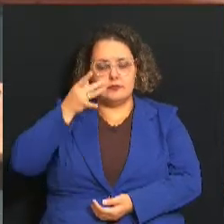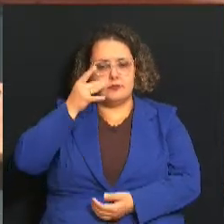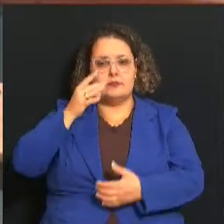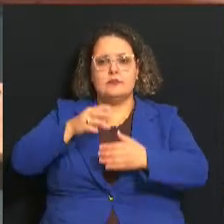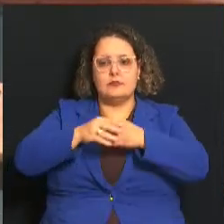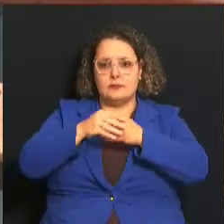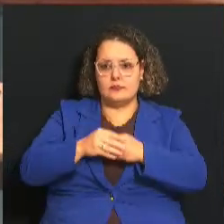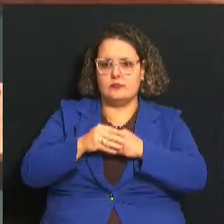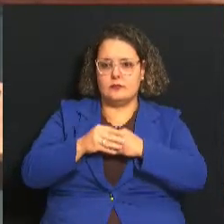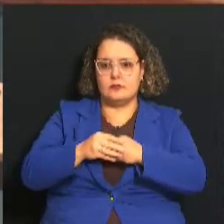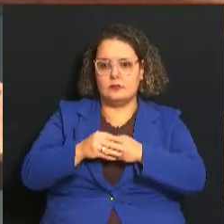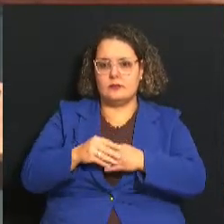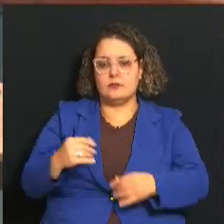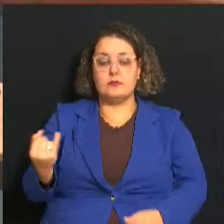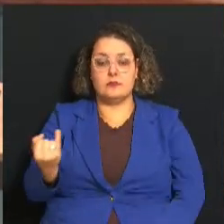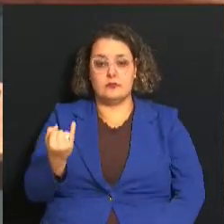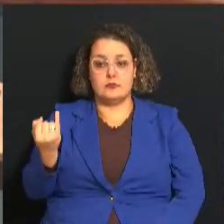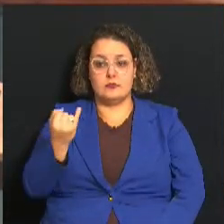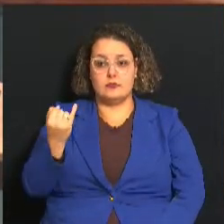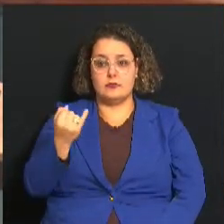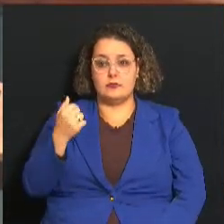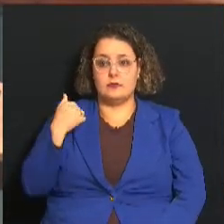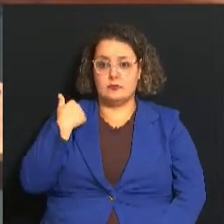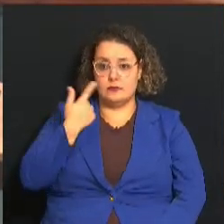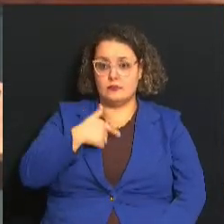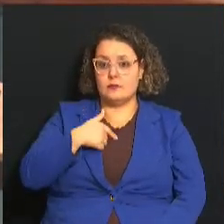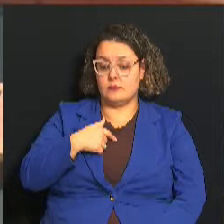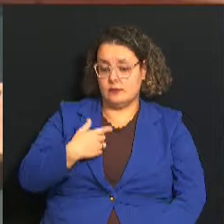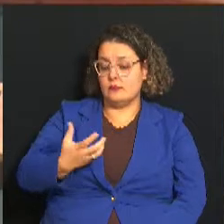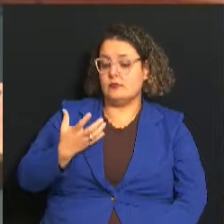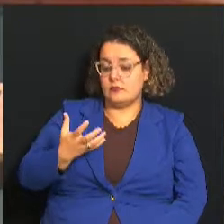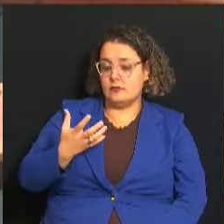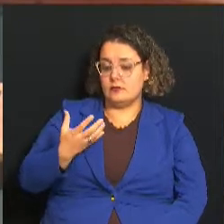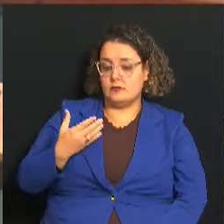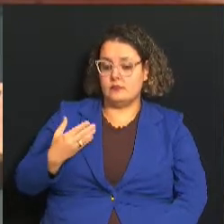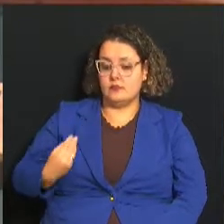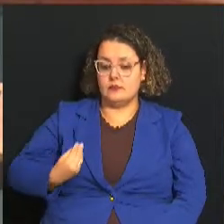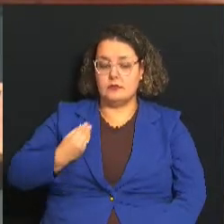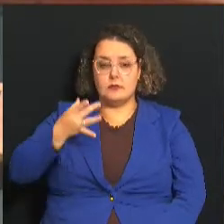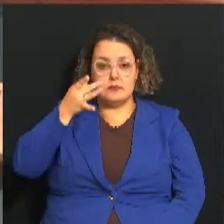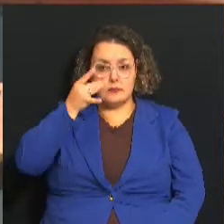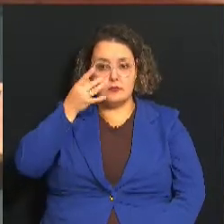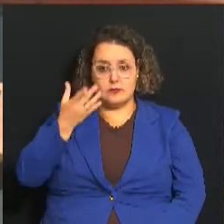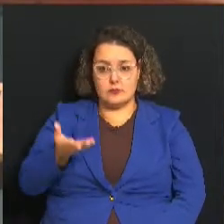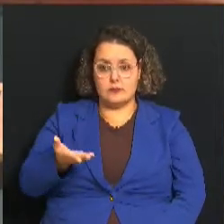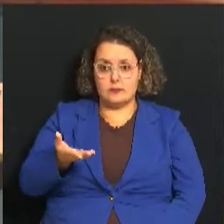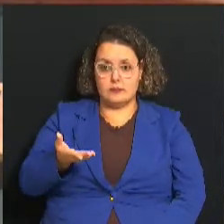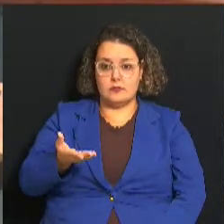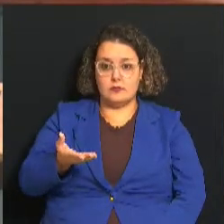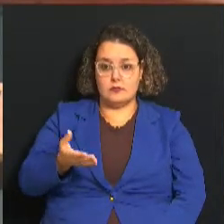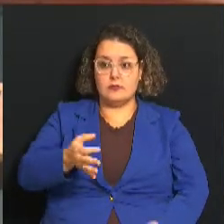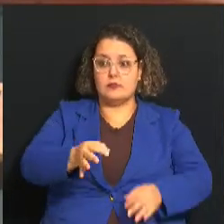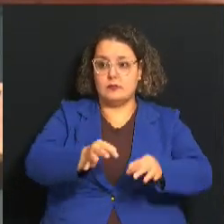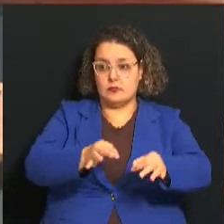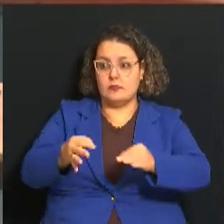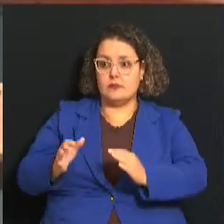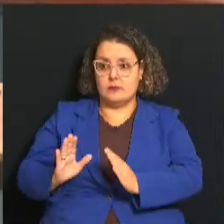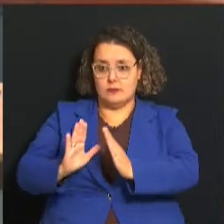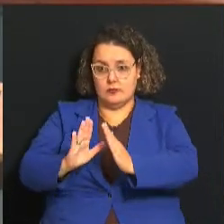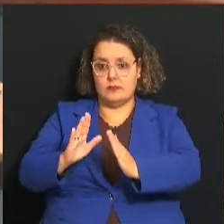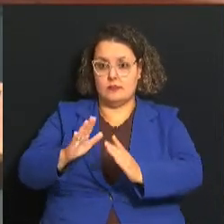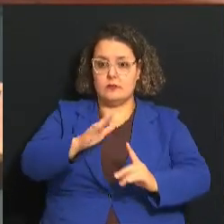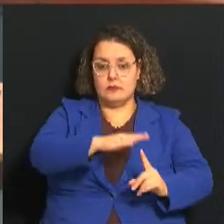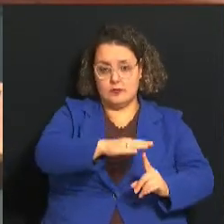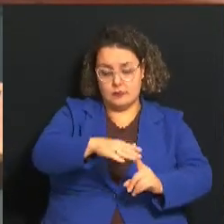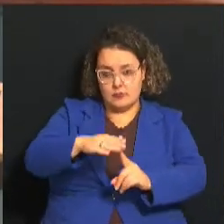importante, e nós fizemos questão de vir aqui, saudar a organização de uma frente ambientalista